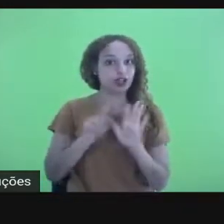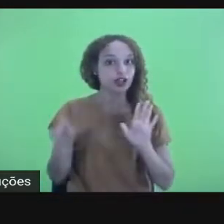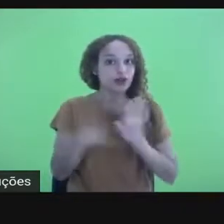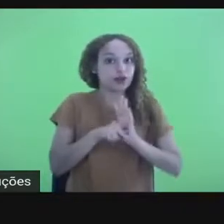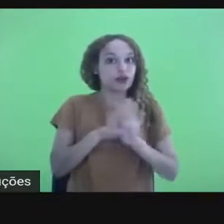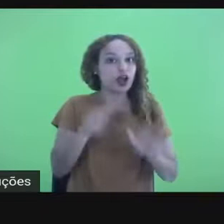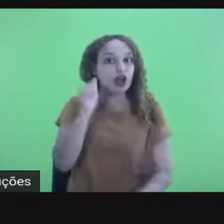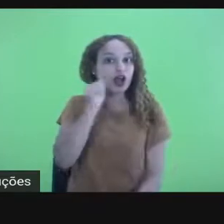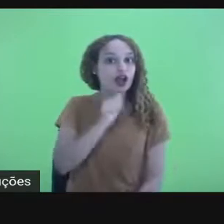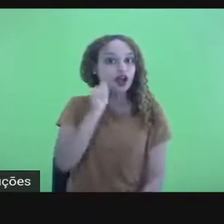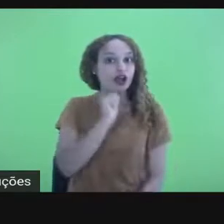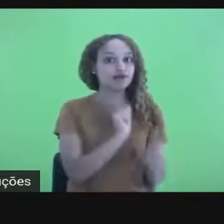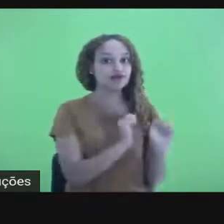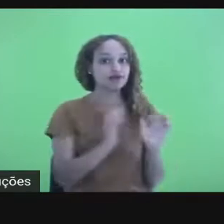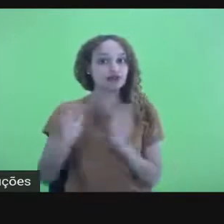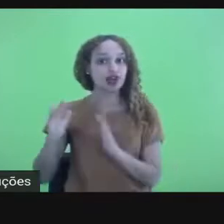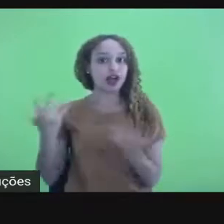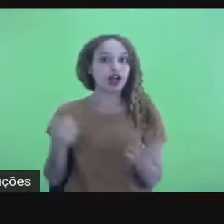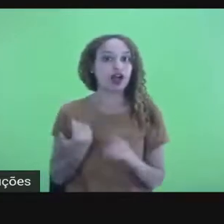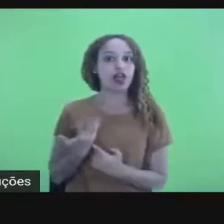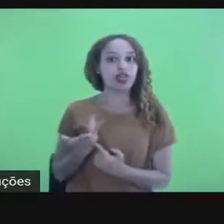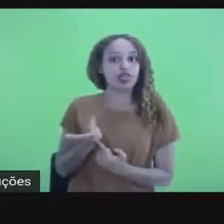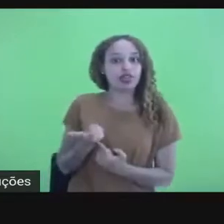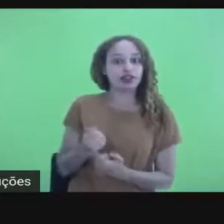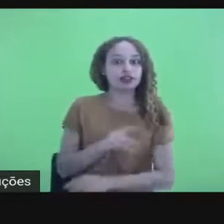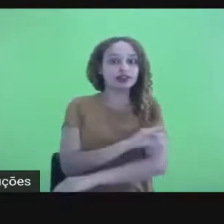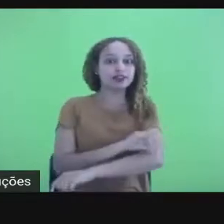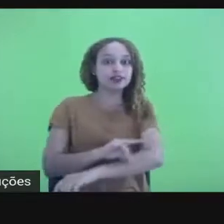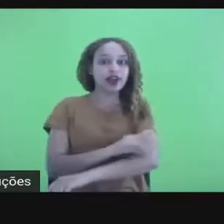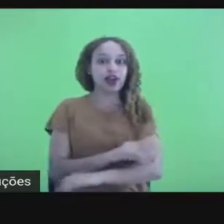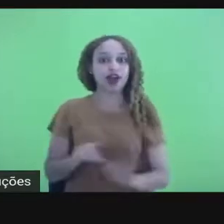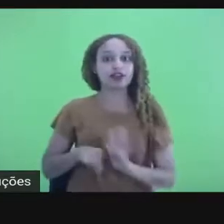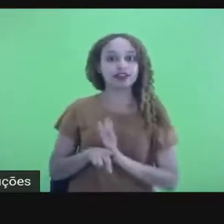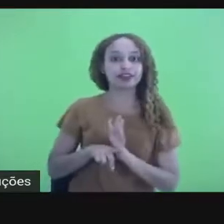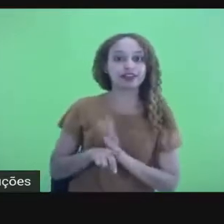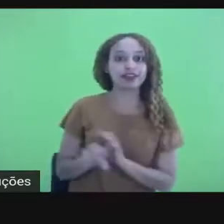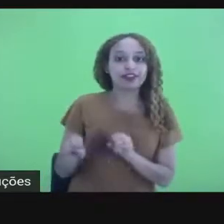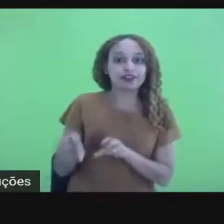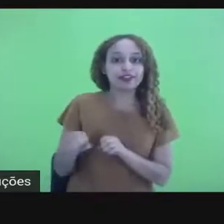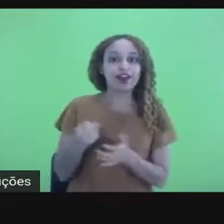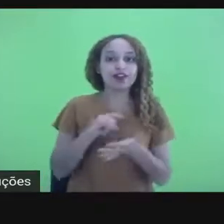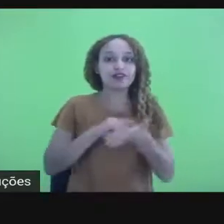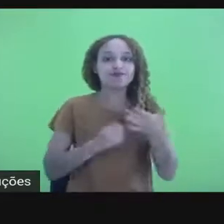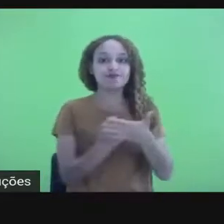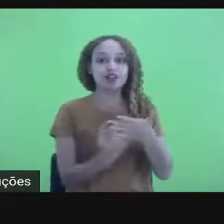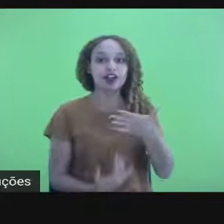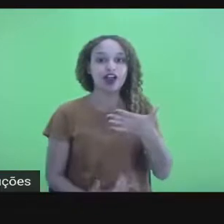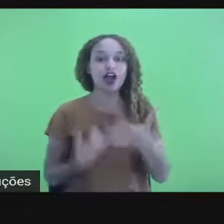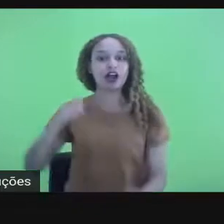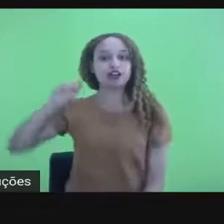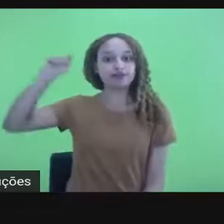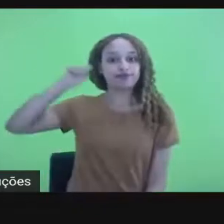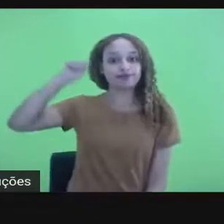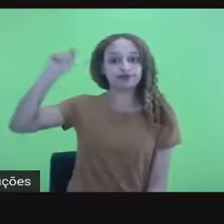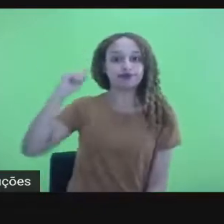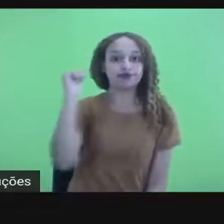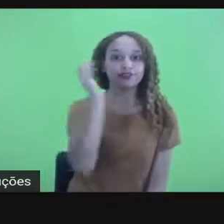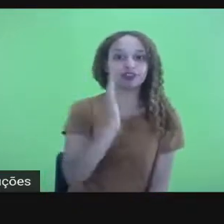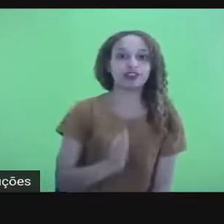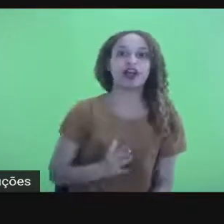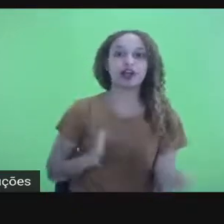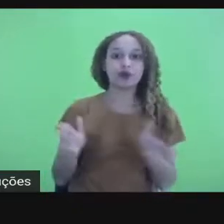trajetórias. Artistas, arquitetas, pesquisadoras, educadoras, autoras e ativistas brasileiras, na relação entre